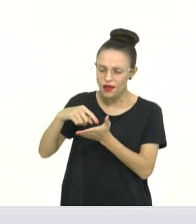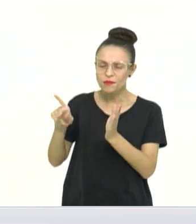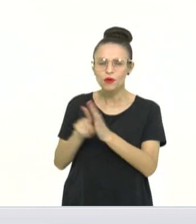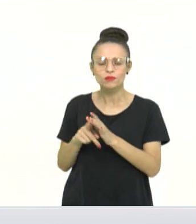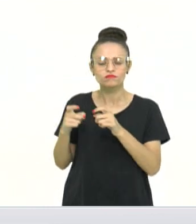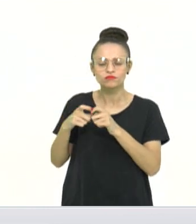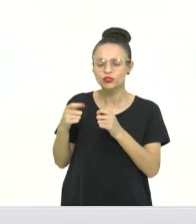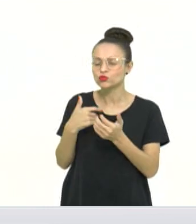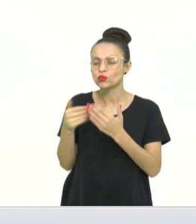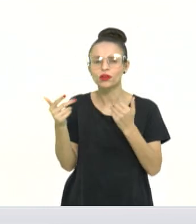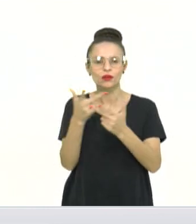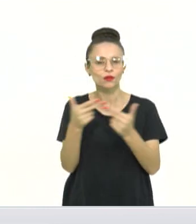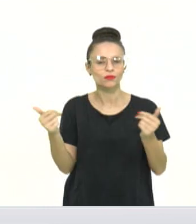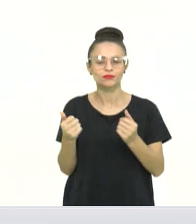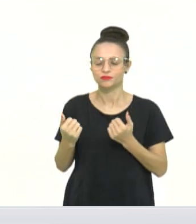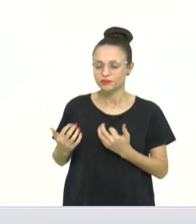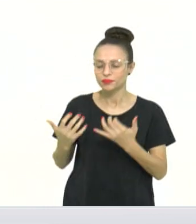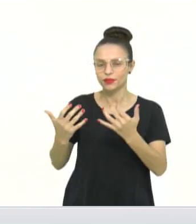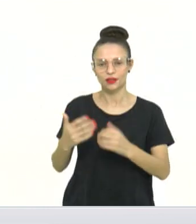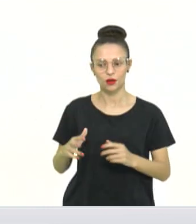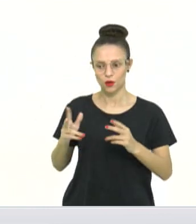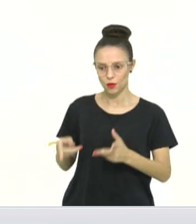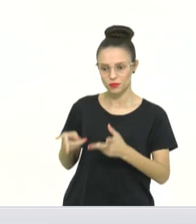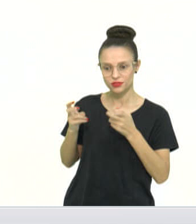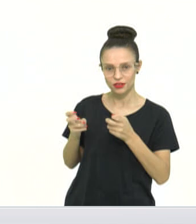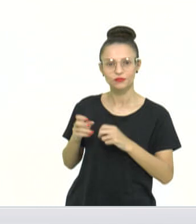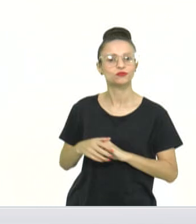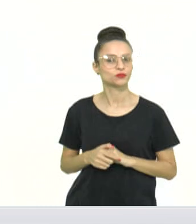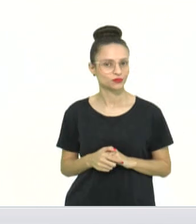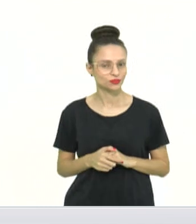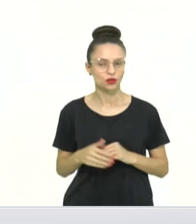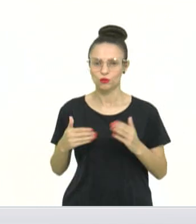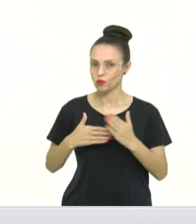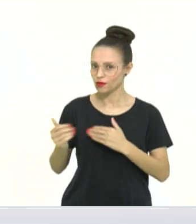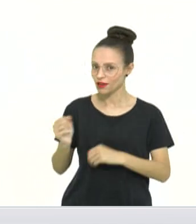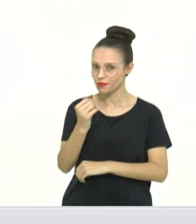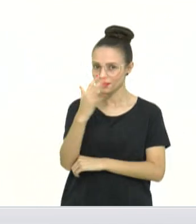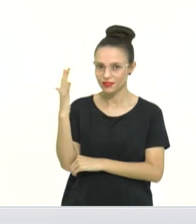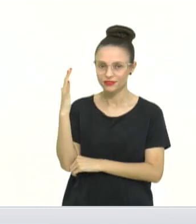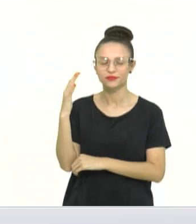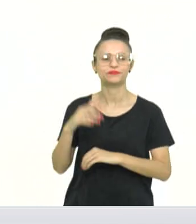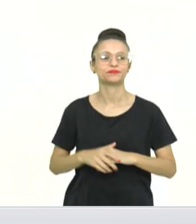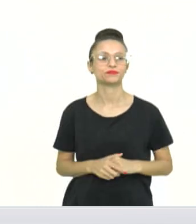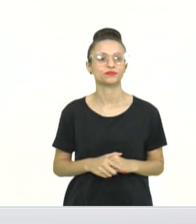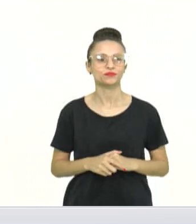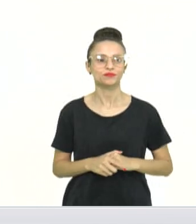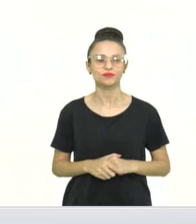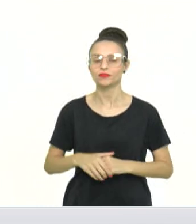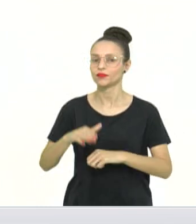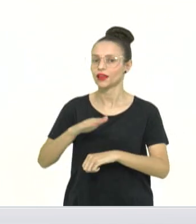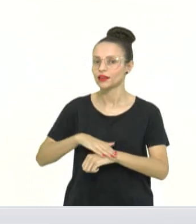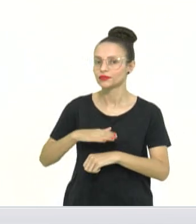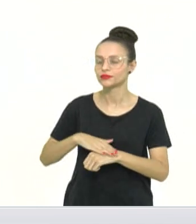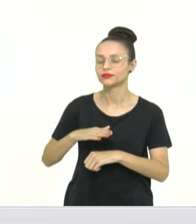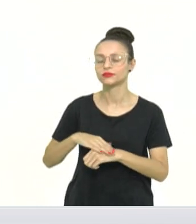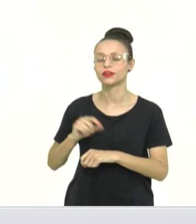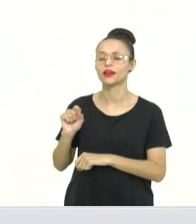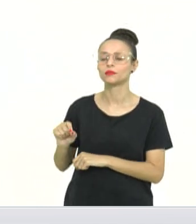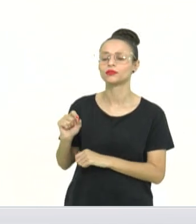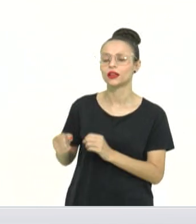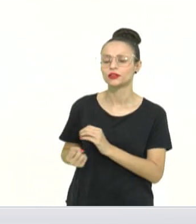medicinal, enfim, qualquer planta e observe, tá? Qualquer planta. O tempo de